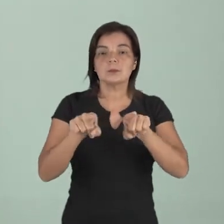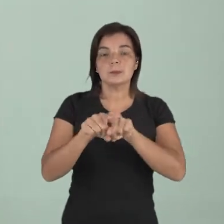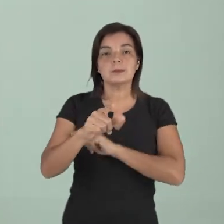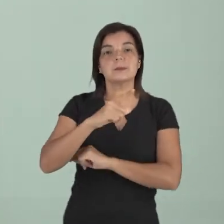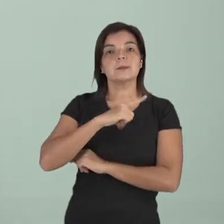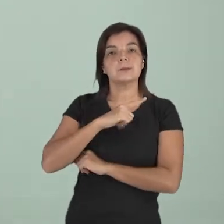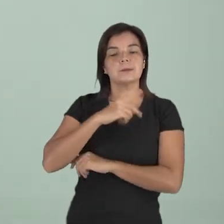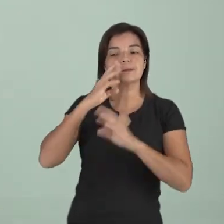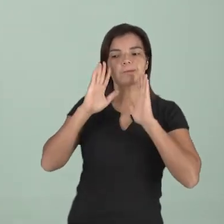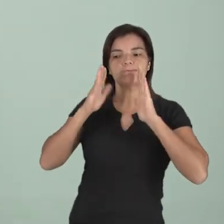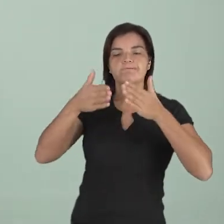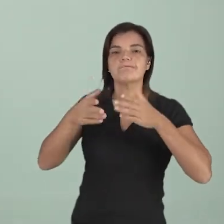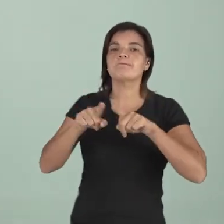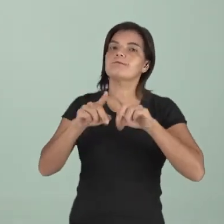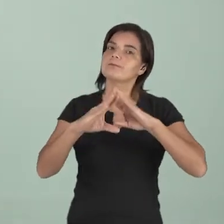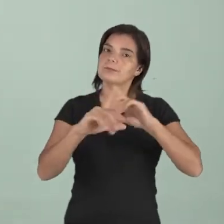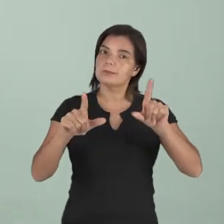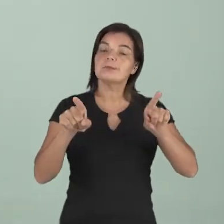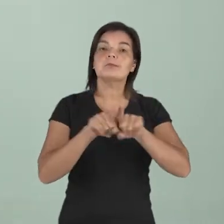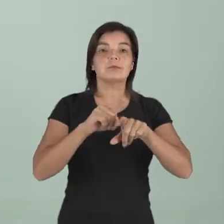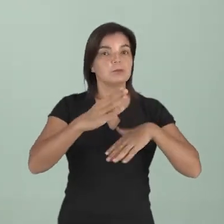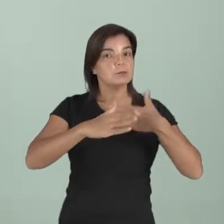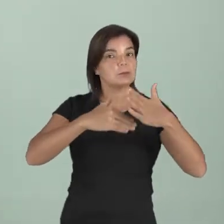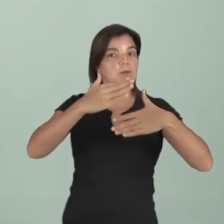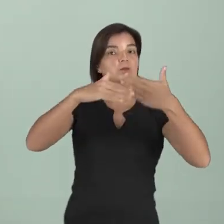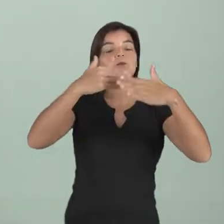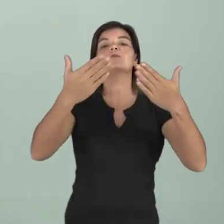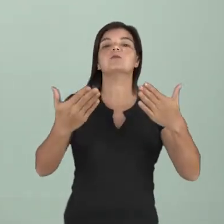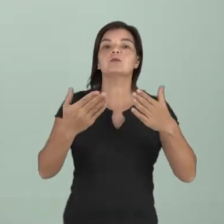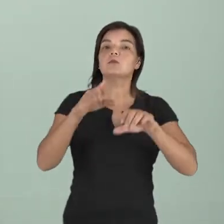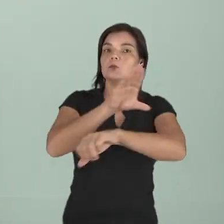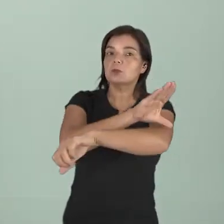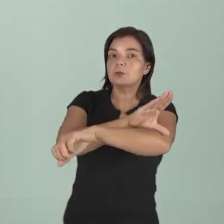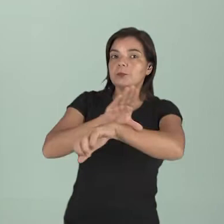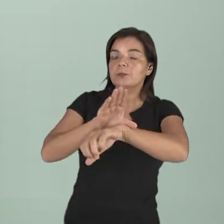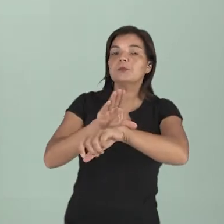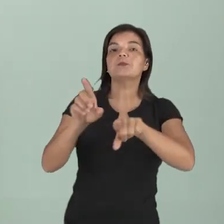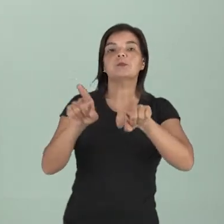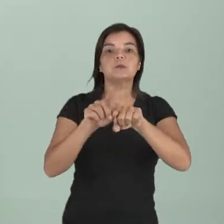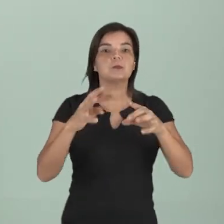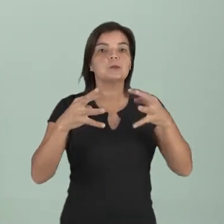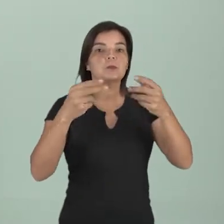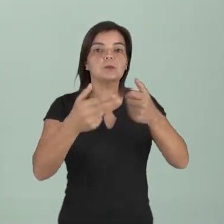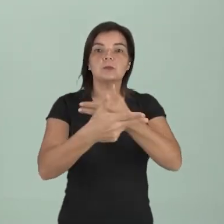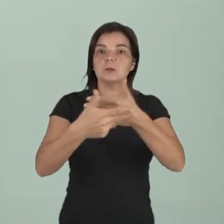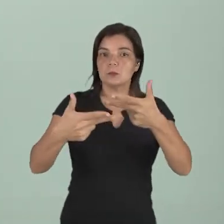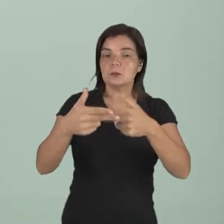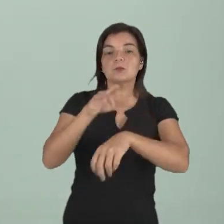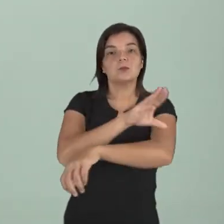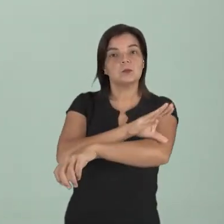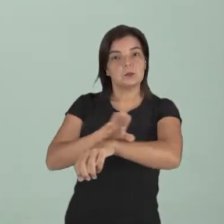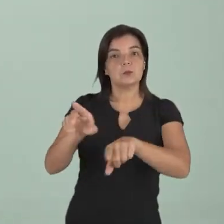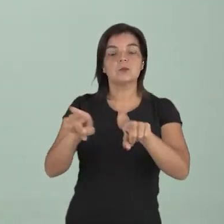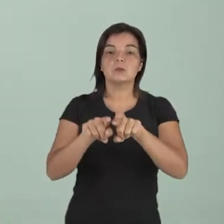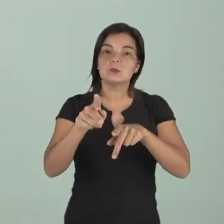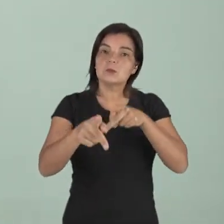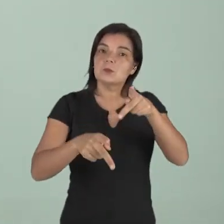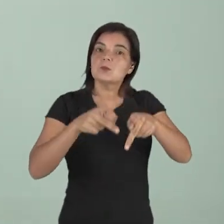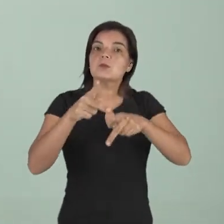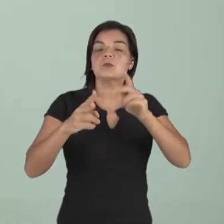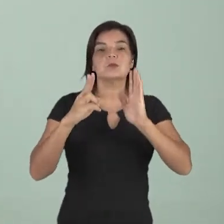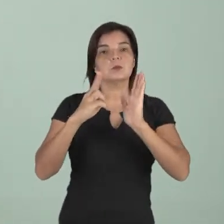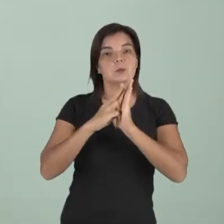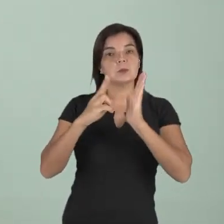tem como visão. É claro que a gente tem uma evolução de cultura como todas as outras culturas, então os povos